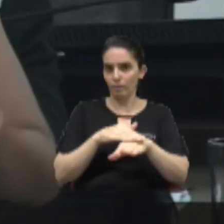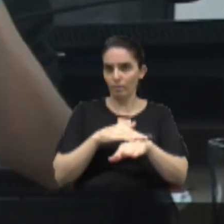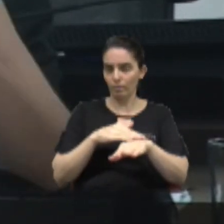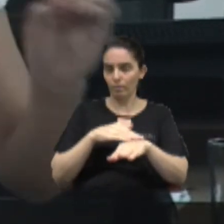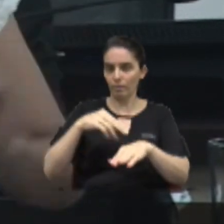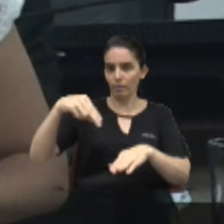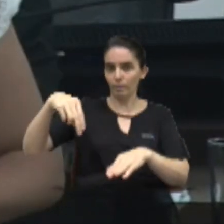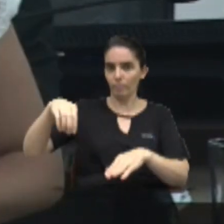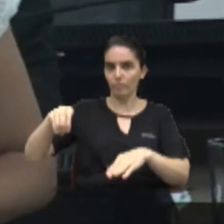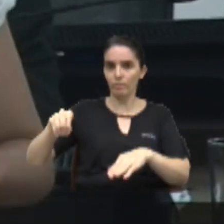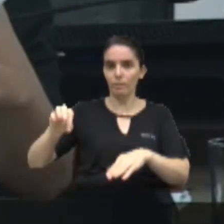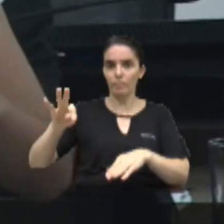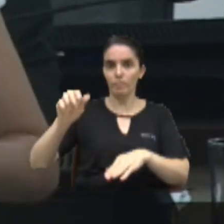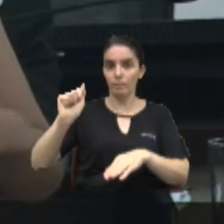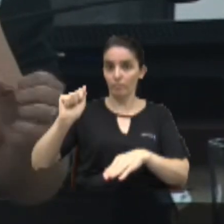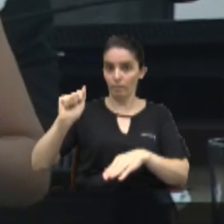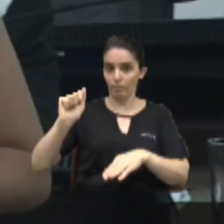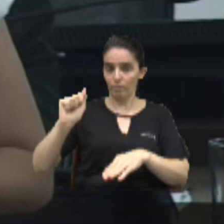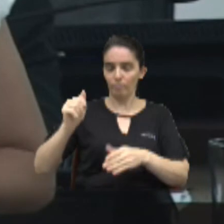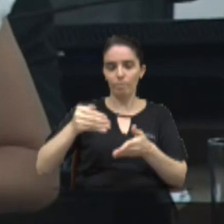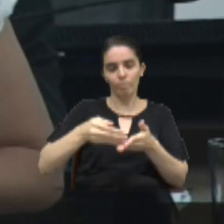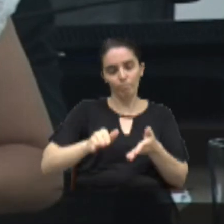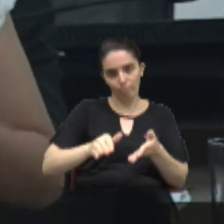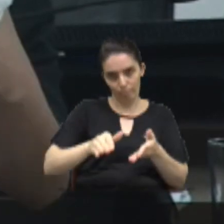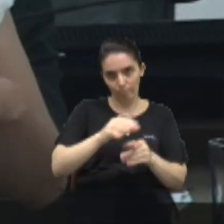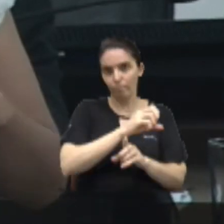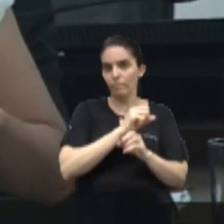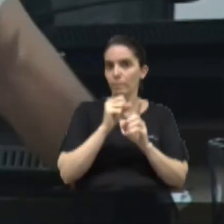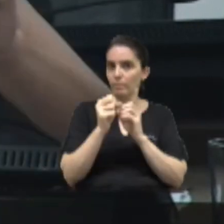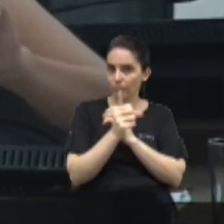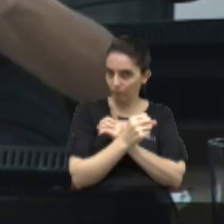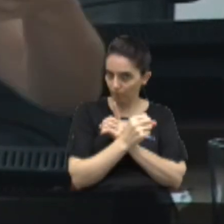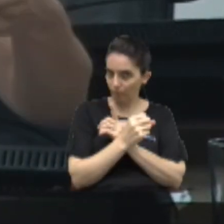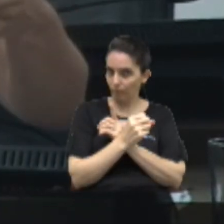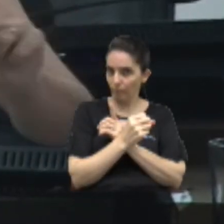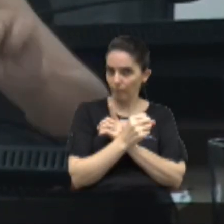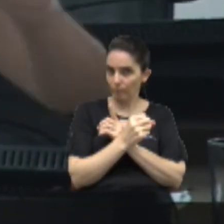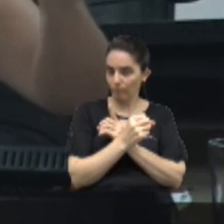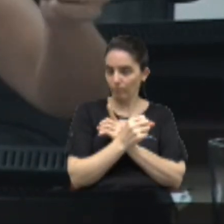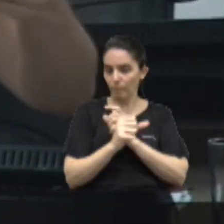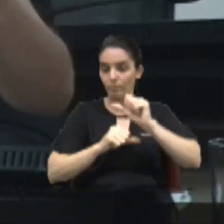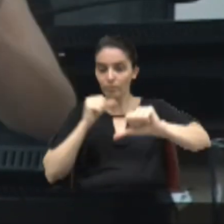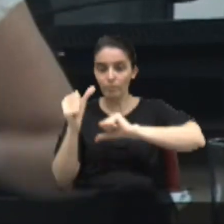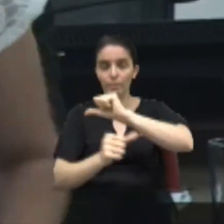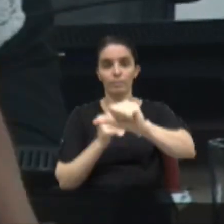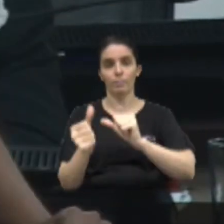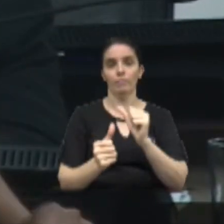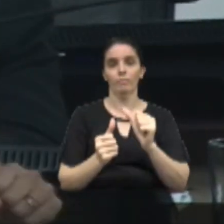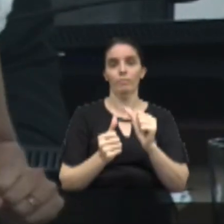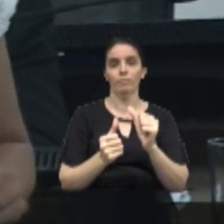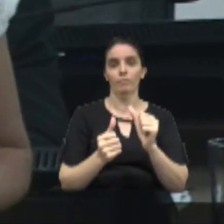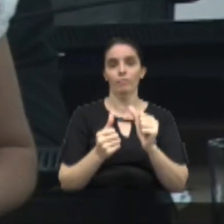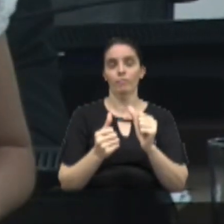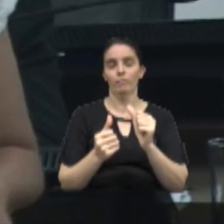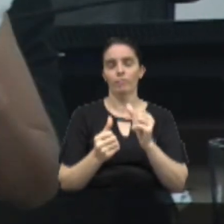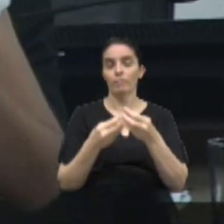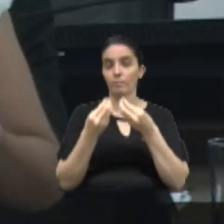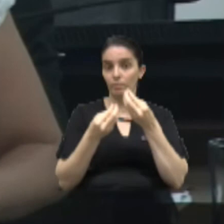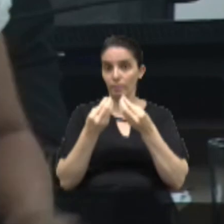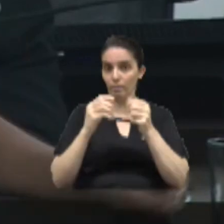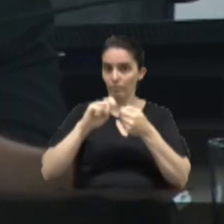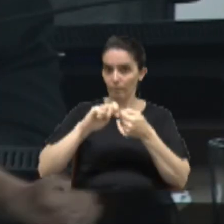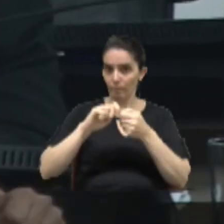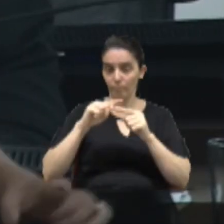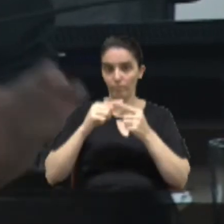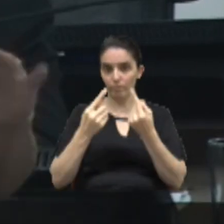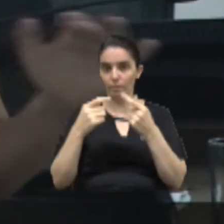paulista. Obviamente, é uma perda na área social quando nós mudamos o método e o procedimento, como o vereador Estevão colocou. Mas há de